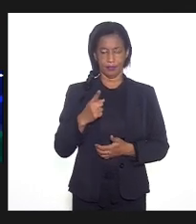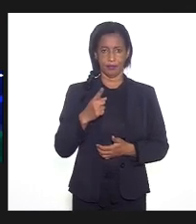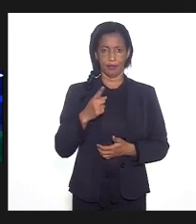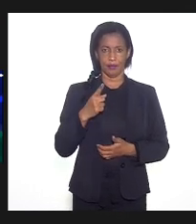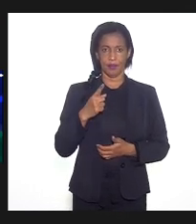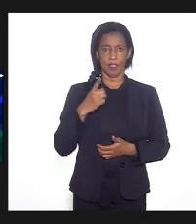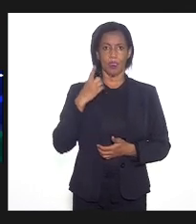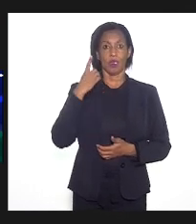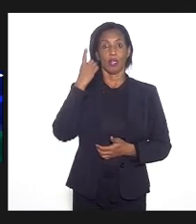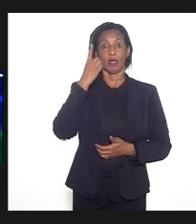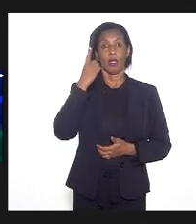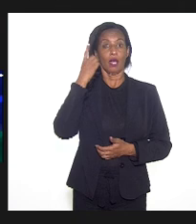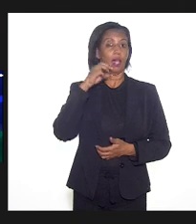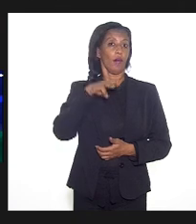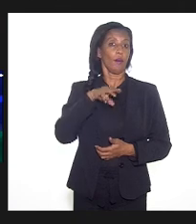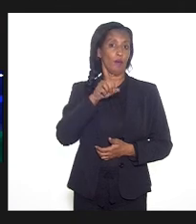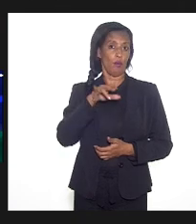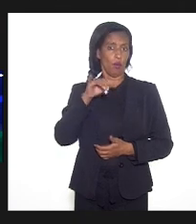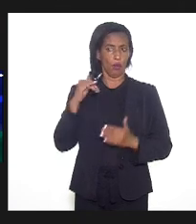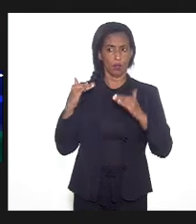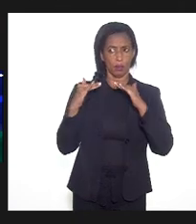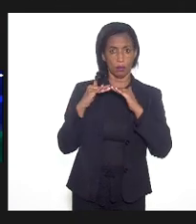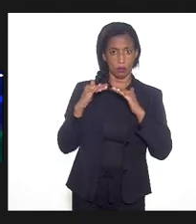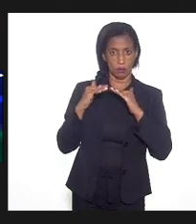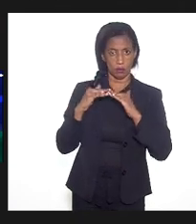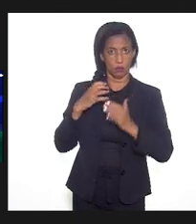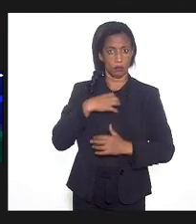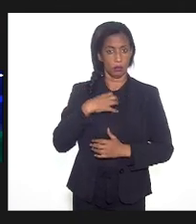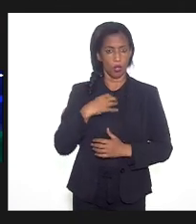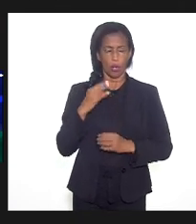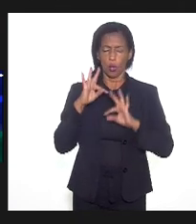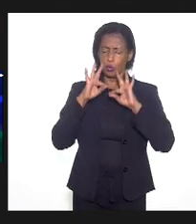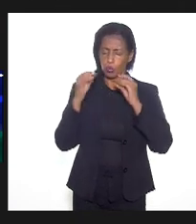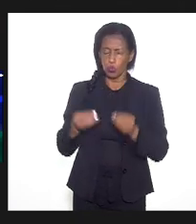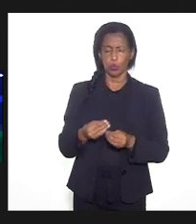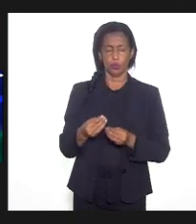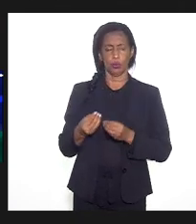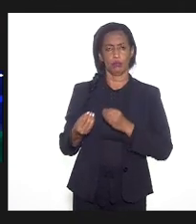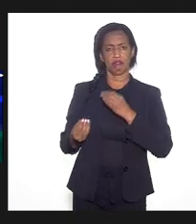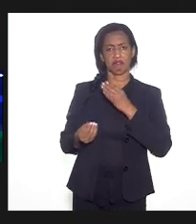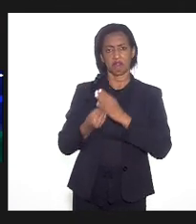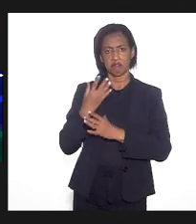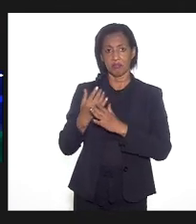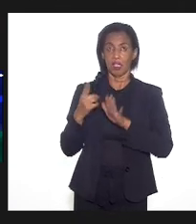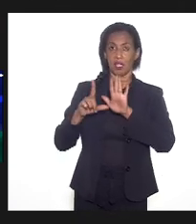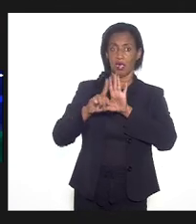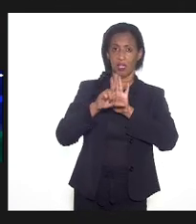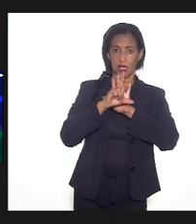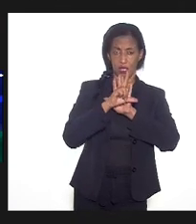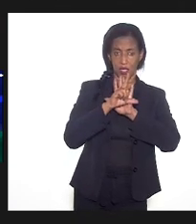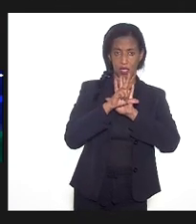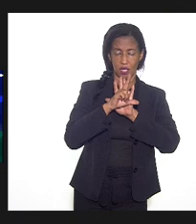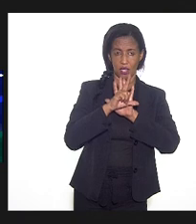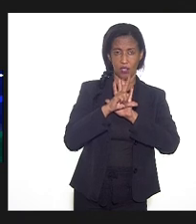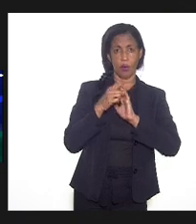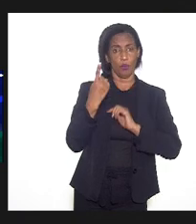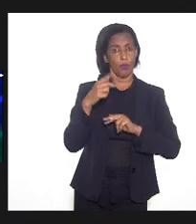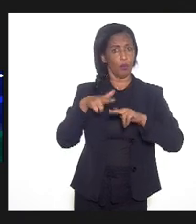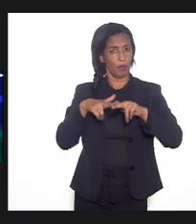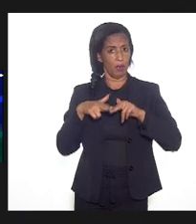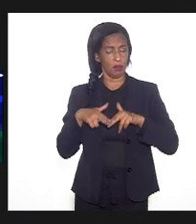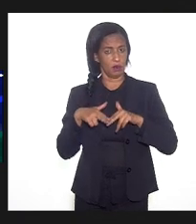Mônica Francisco no seguinte sentido. Obviamente, tudo que se produz em termos legislativos, por uma razão